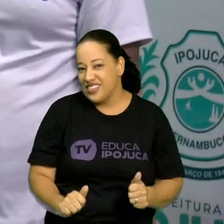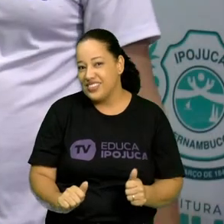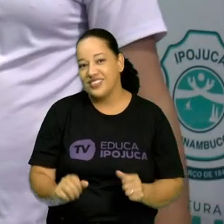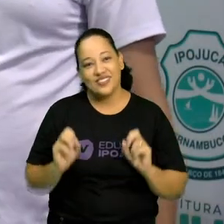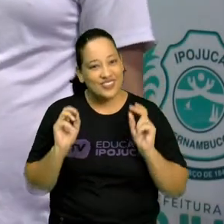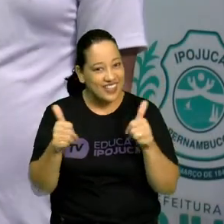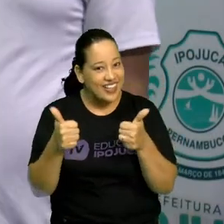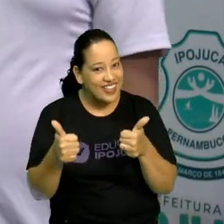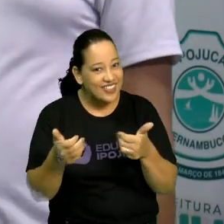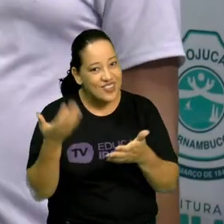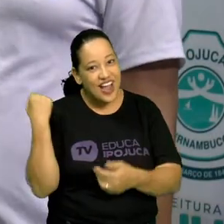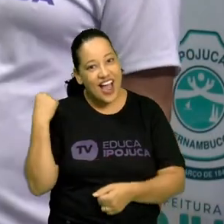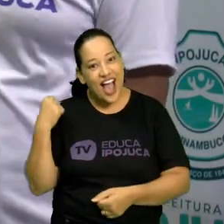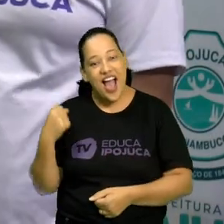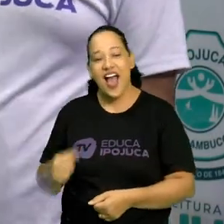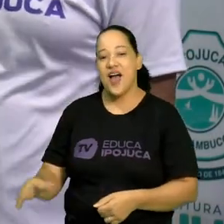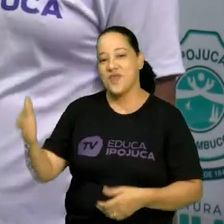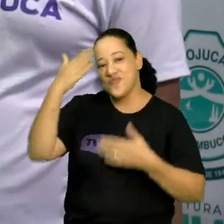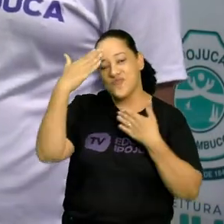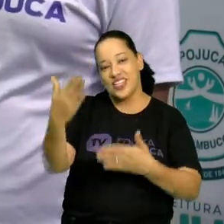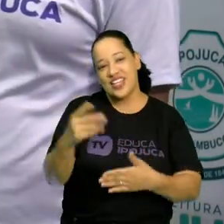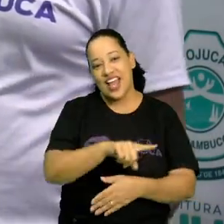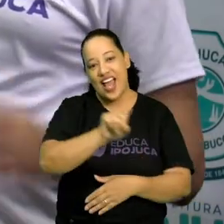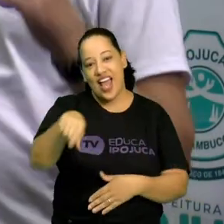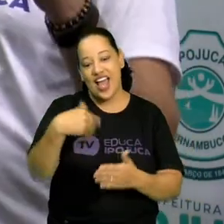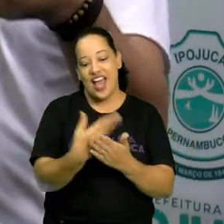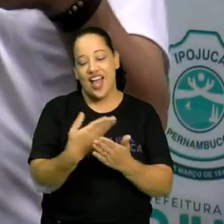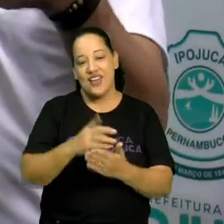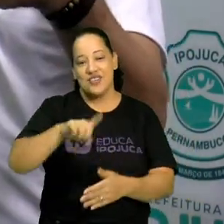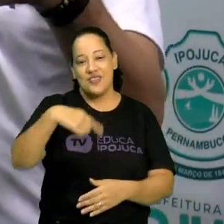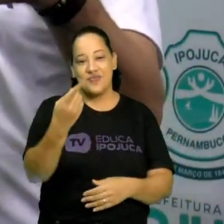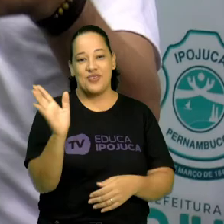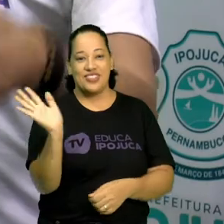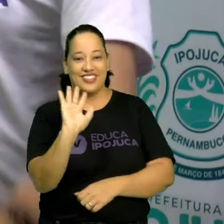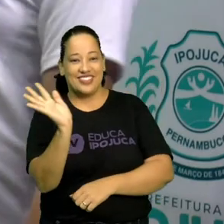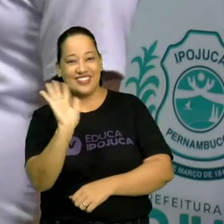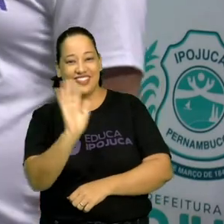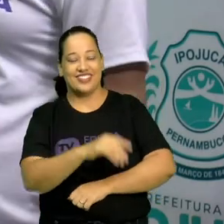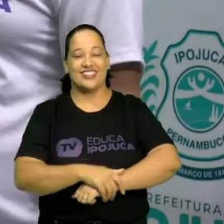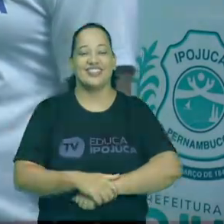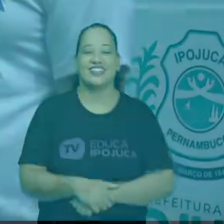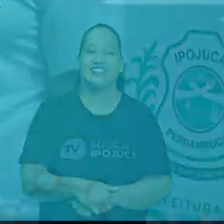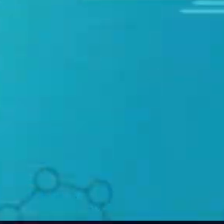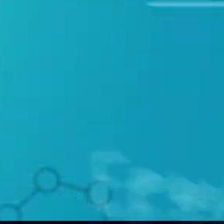isso, vamos lá? Valeu, galera, a gente se vê na próxima aula. Tchau, tchau.